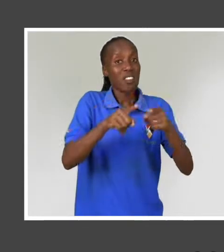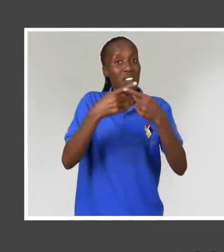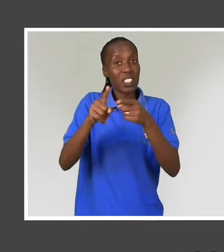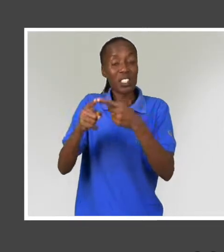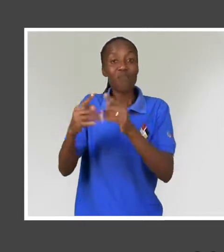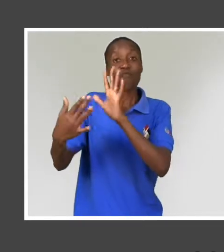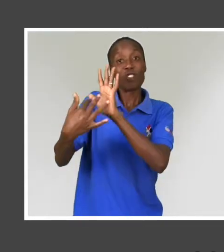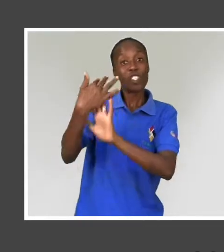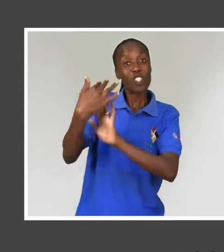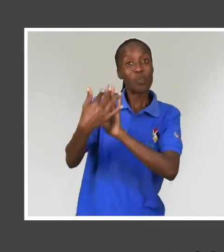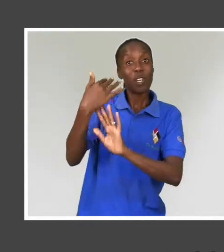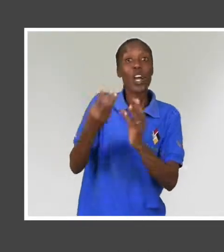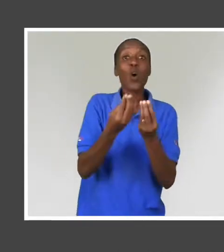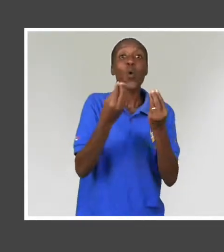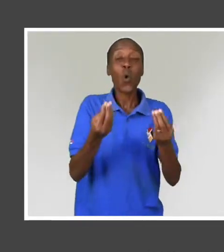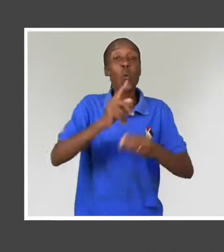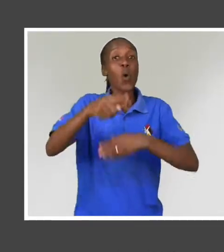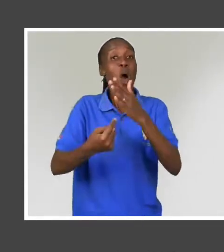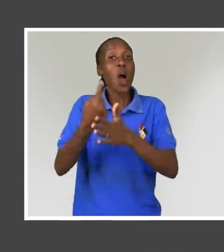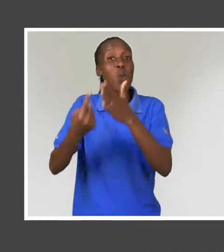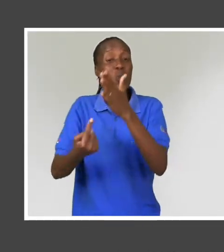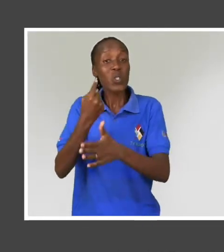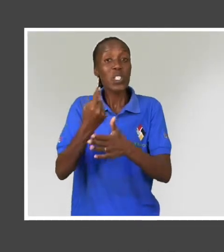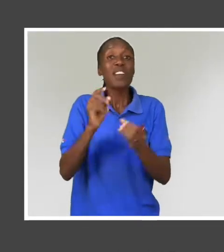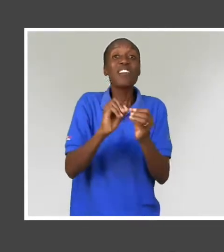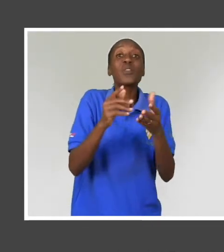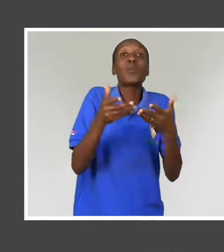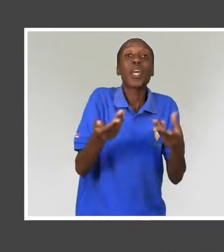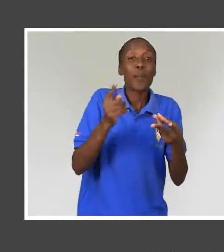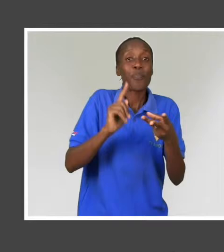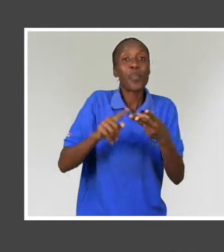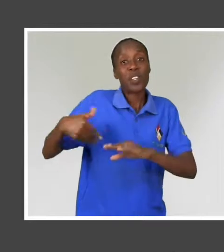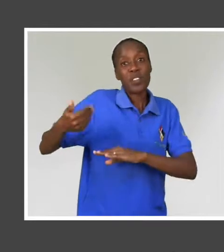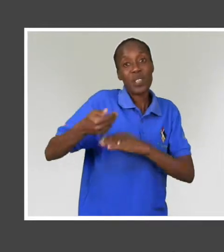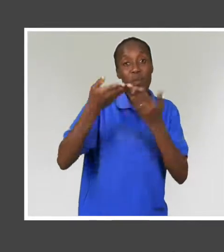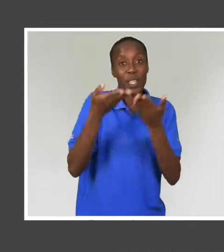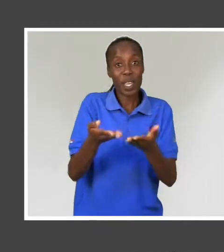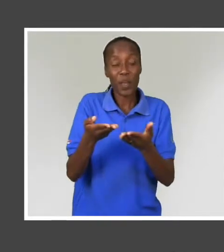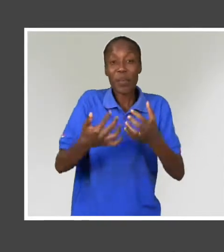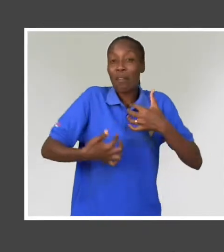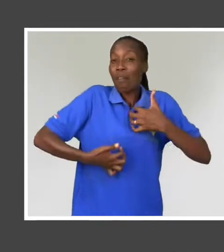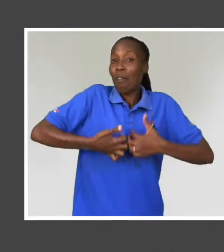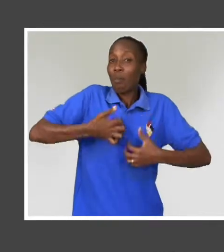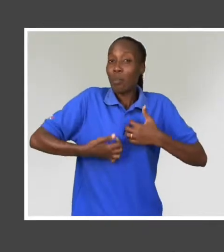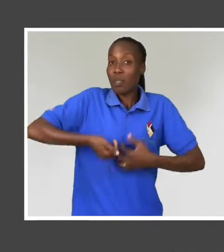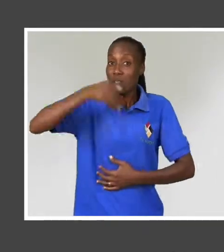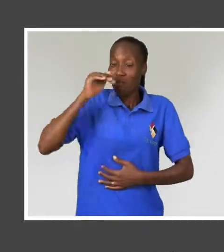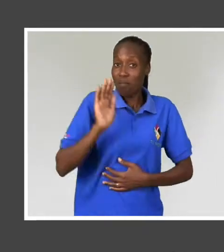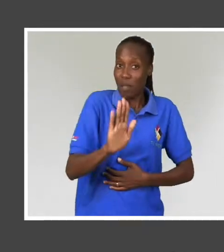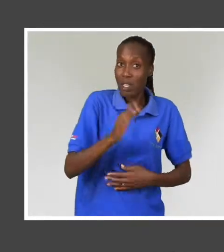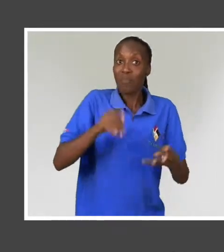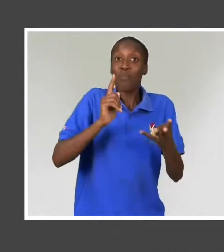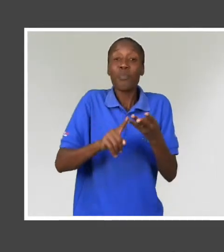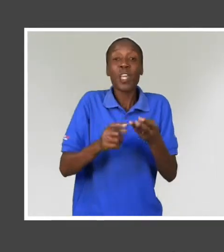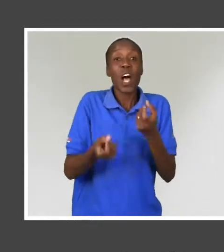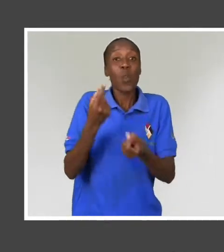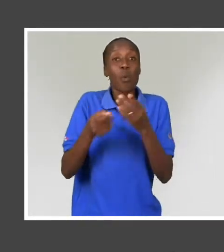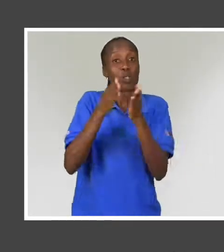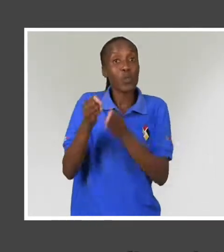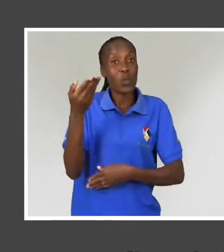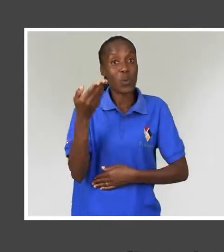deficiência de várias ordens que contaram sobretudo como tem feito o seu dia a dia. Aliás, as preocupações